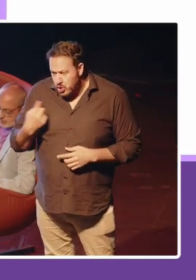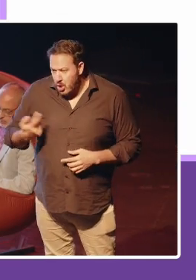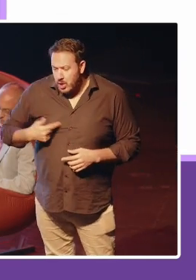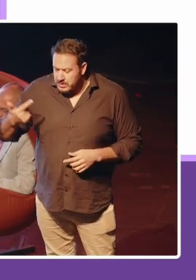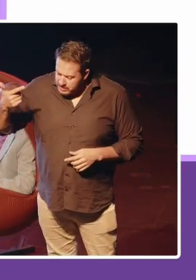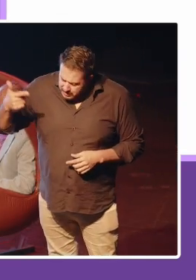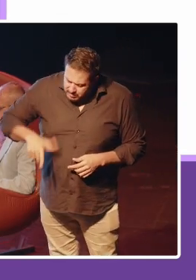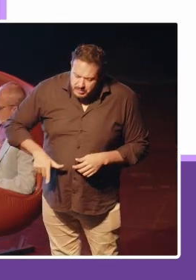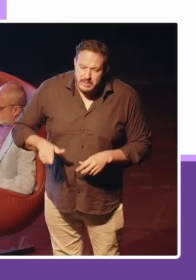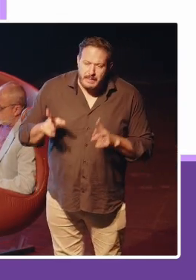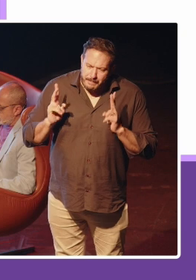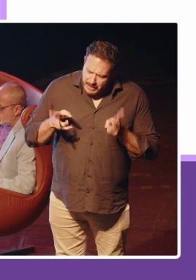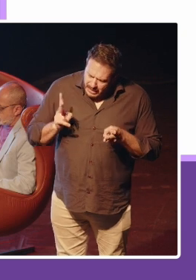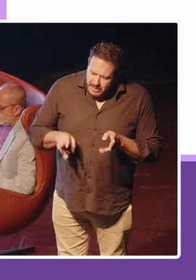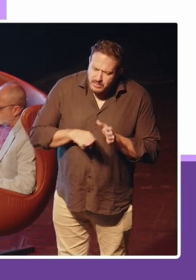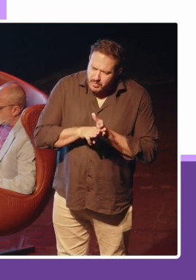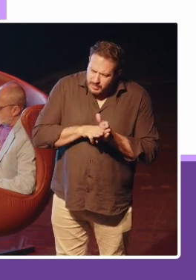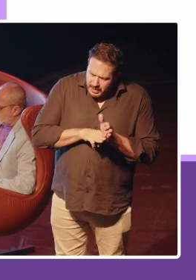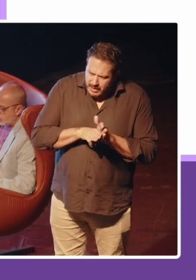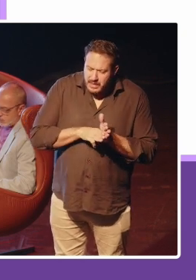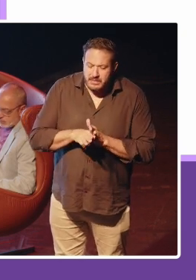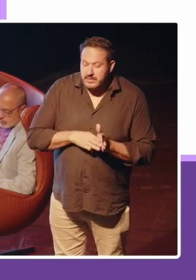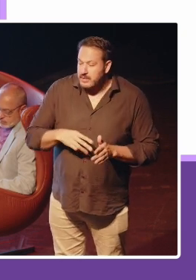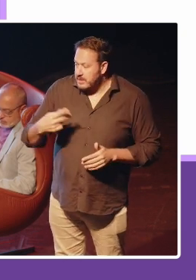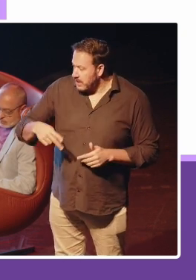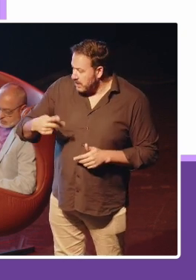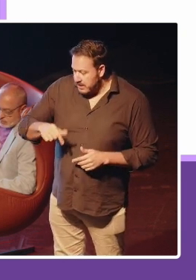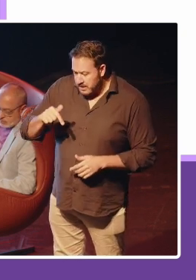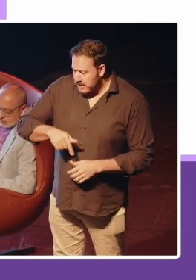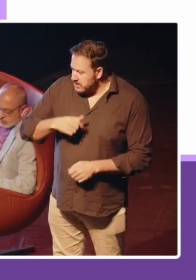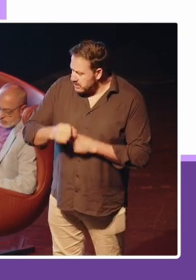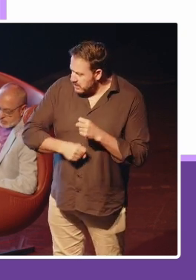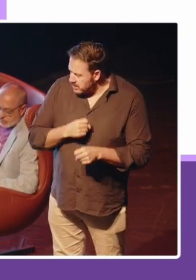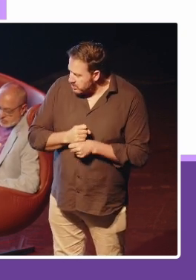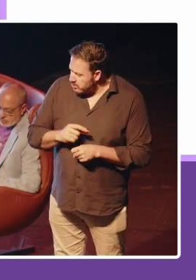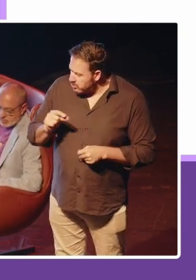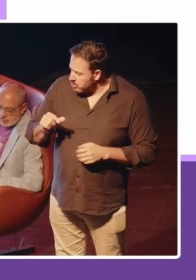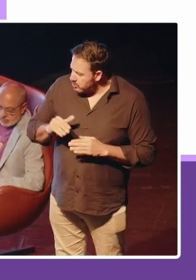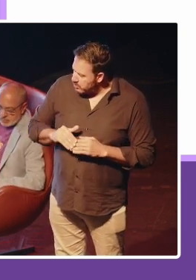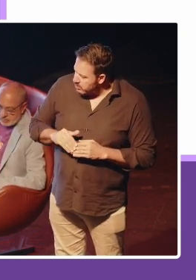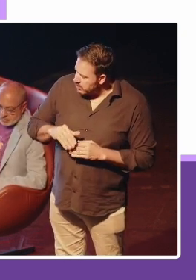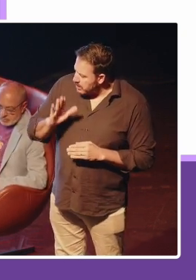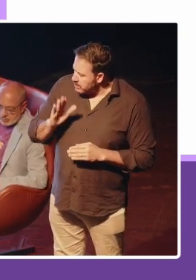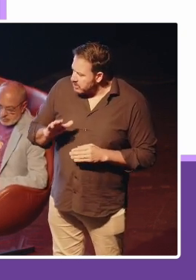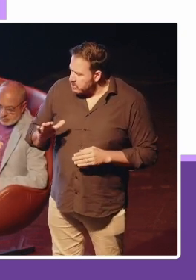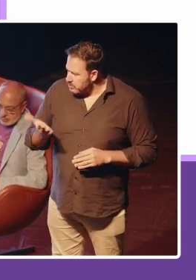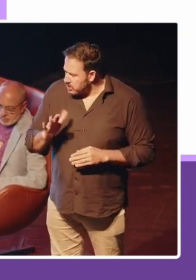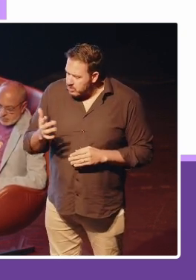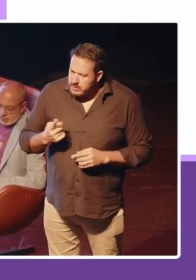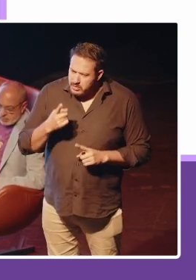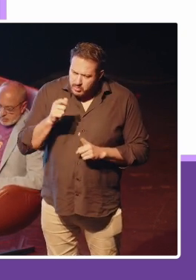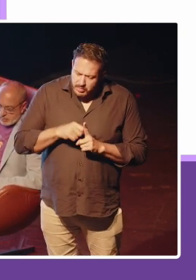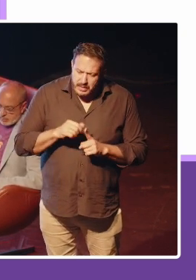repetimos os mesmos métodos do Lancet Commission, e esse ano, faz mais um pouquinho mais de um mês e meio, ele está